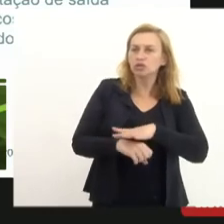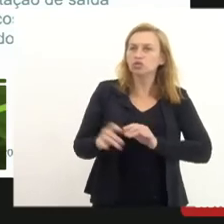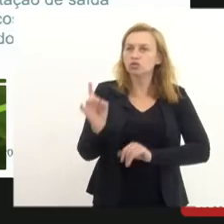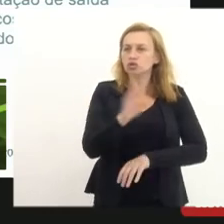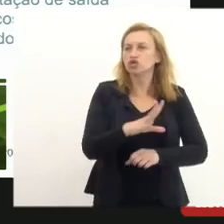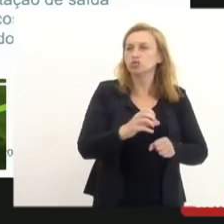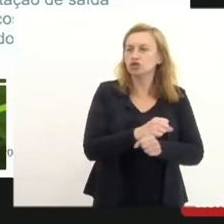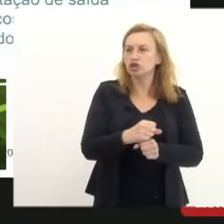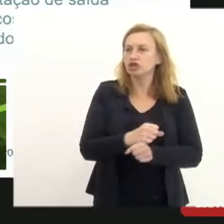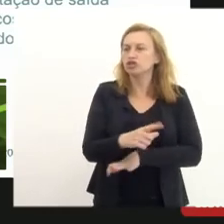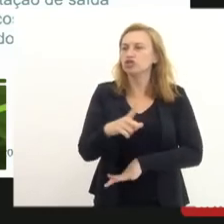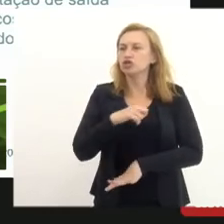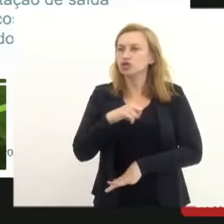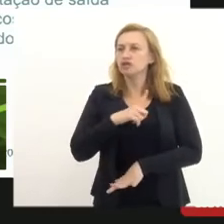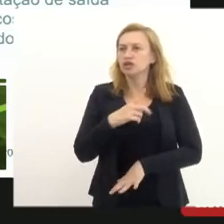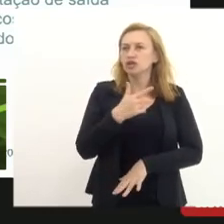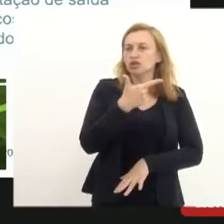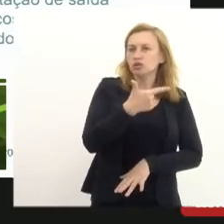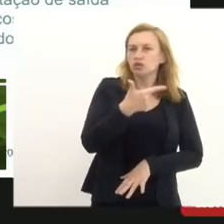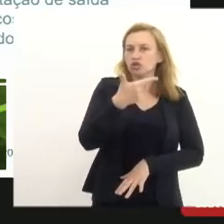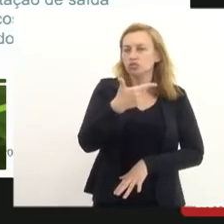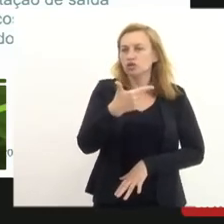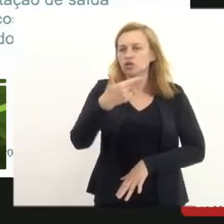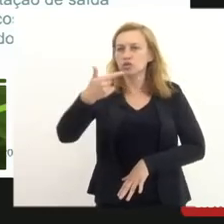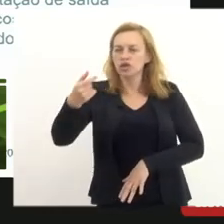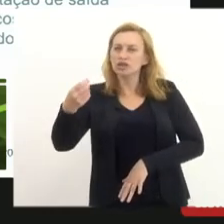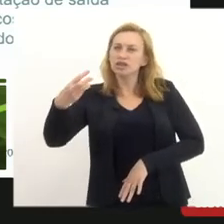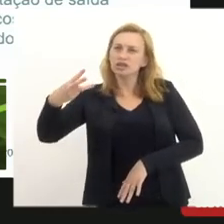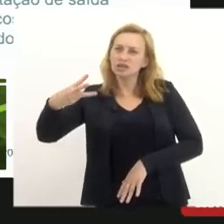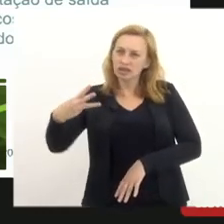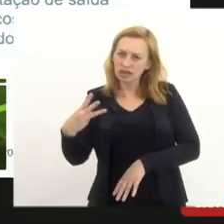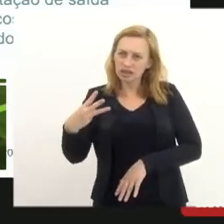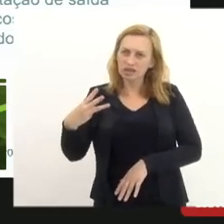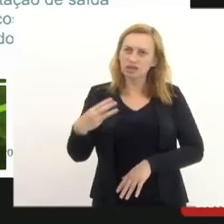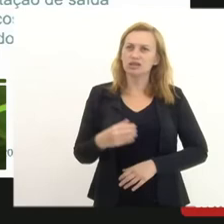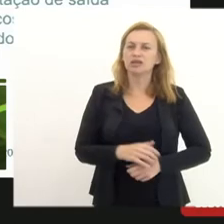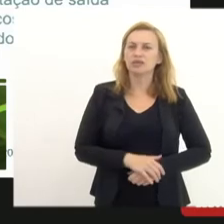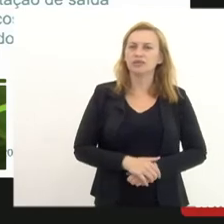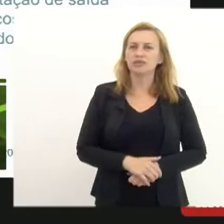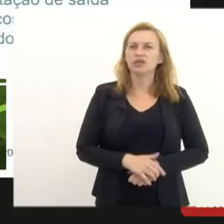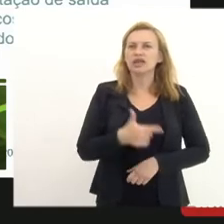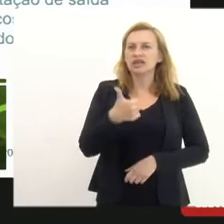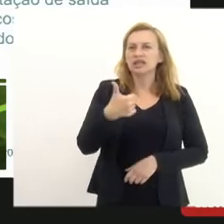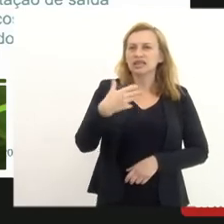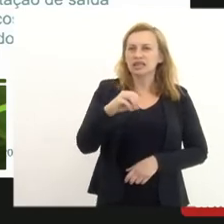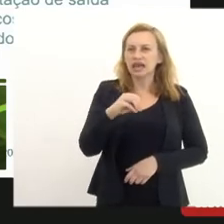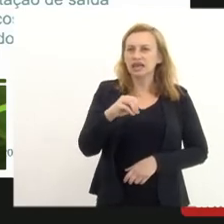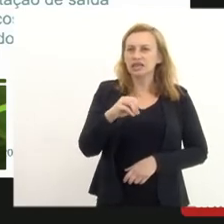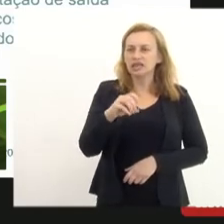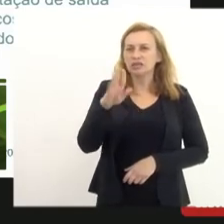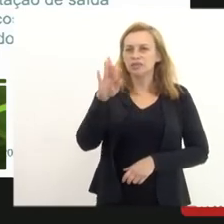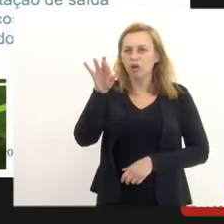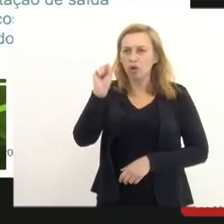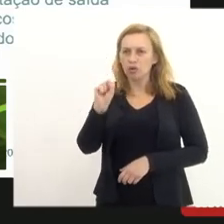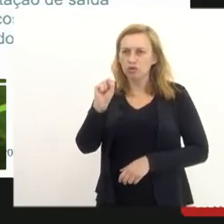nós tivemos, em 2013, a aquisição de 10 blocos